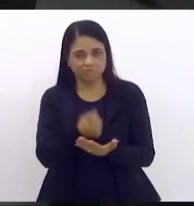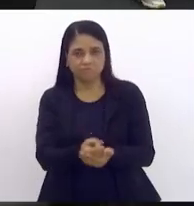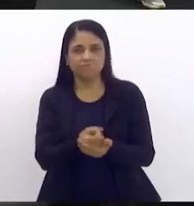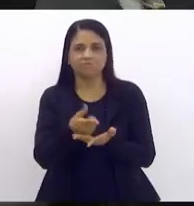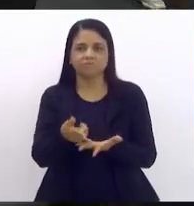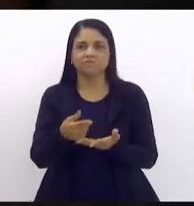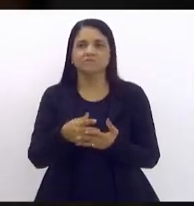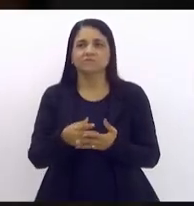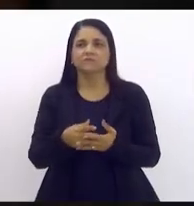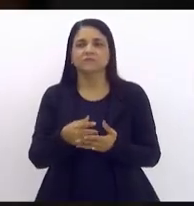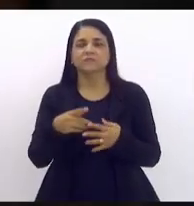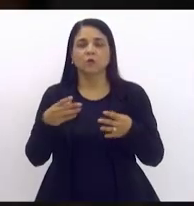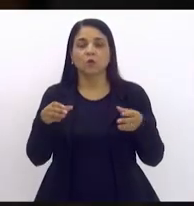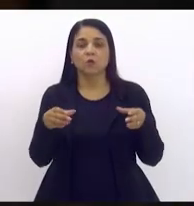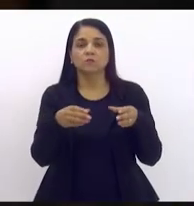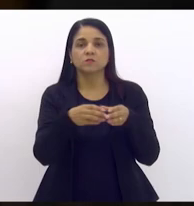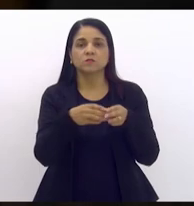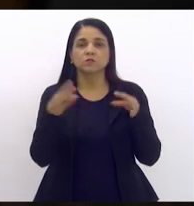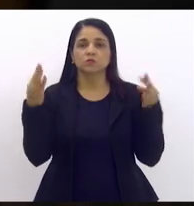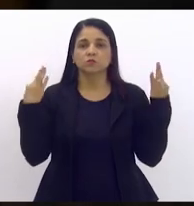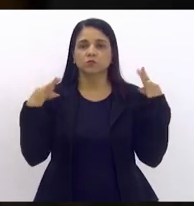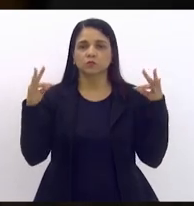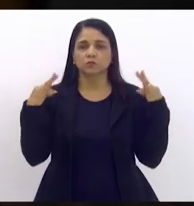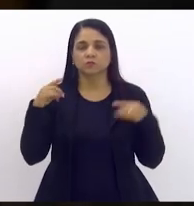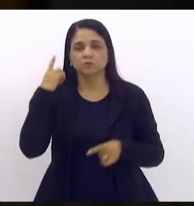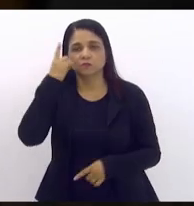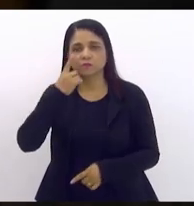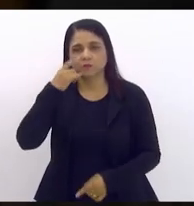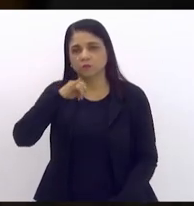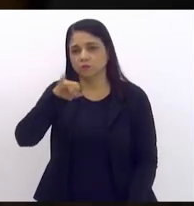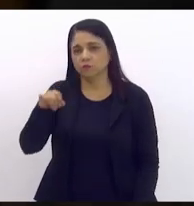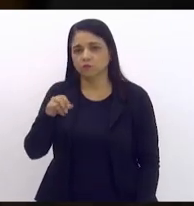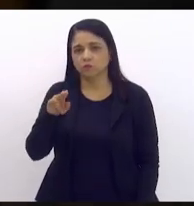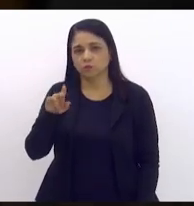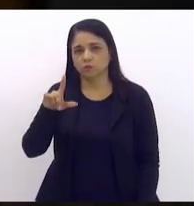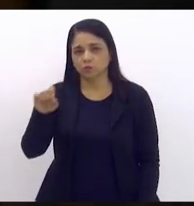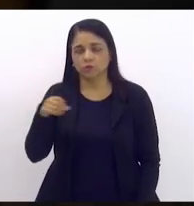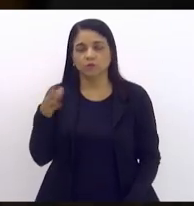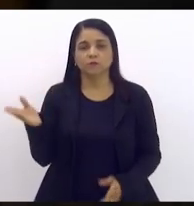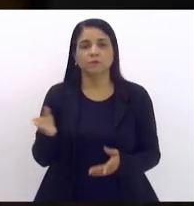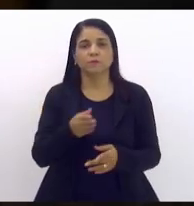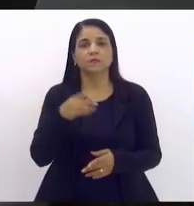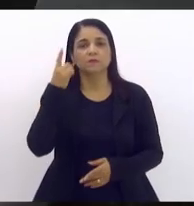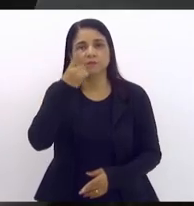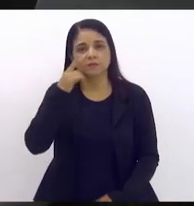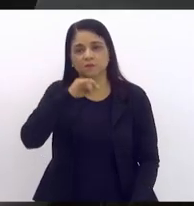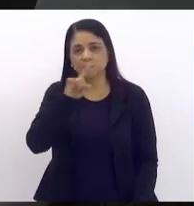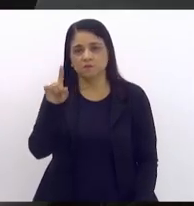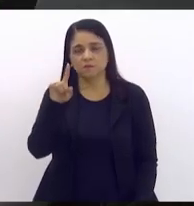de Turismo, deputado Júlio Lopes Rocha. Deputada Célia Jordão.